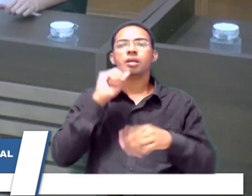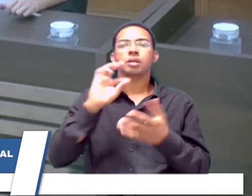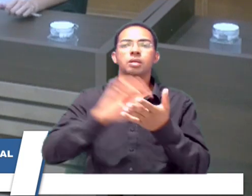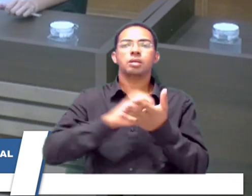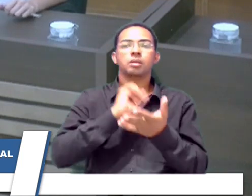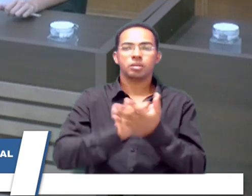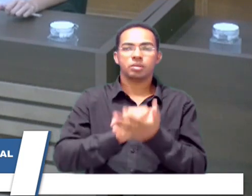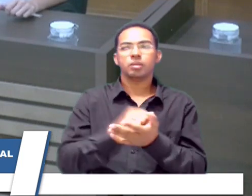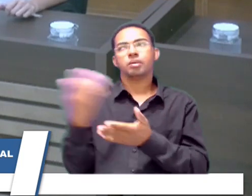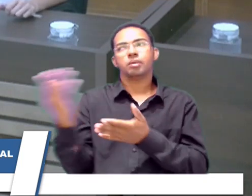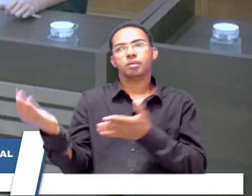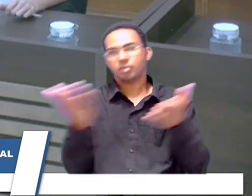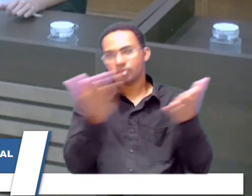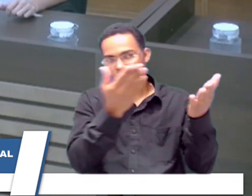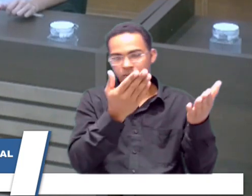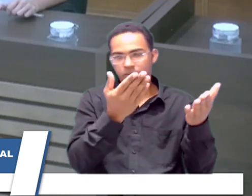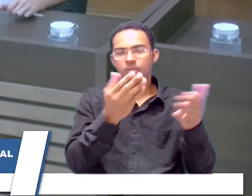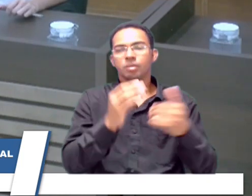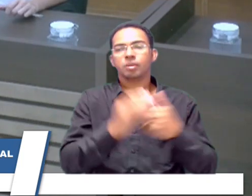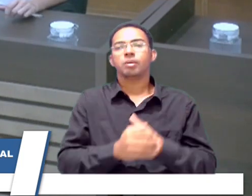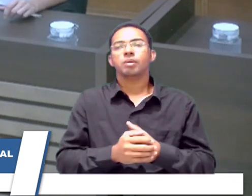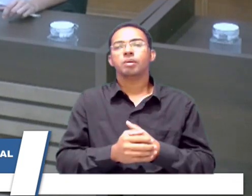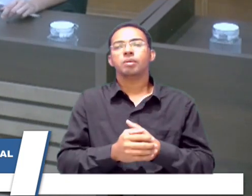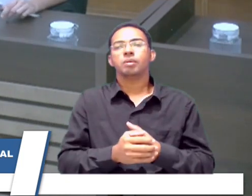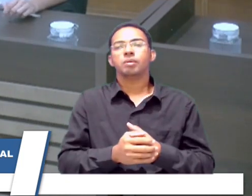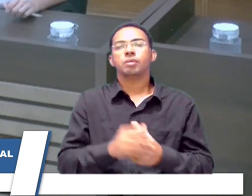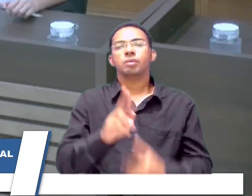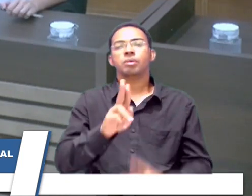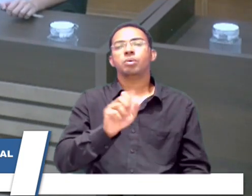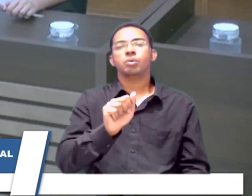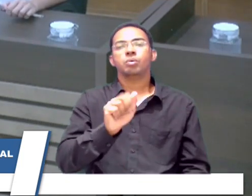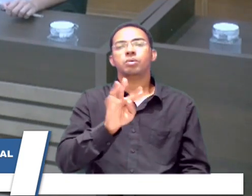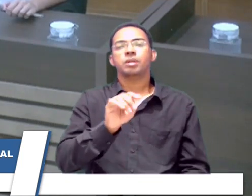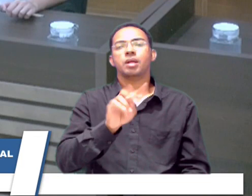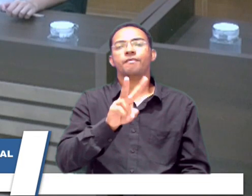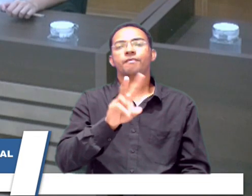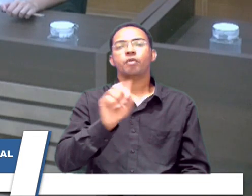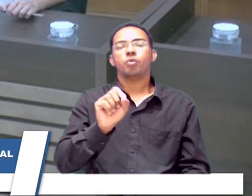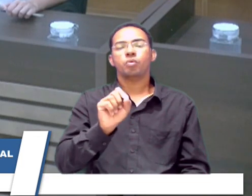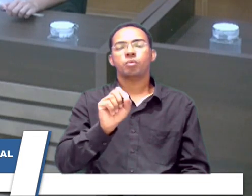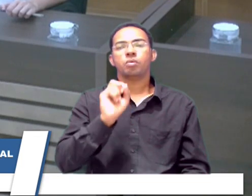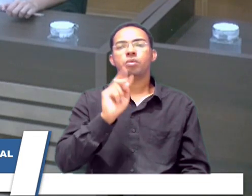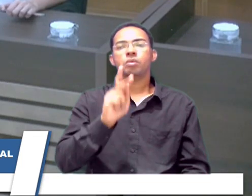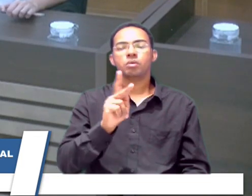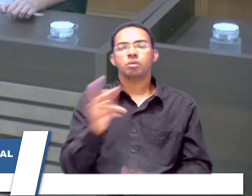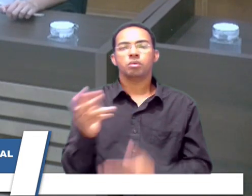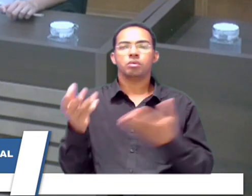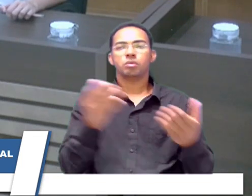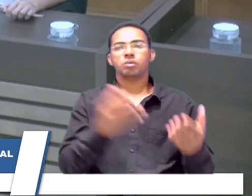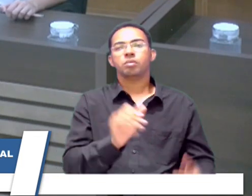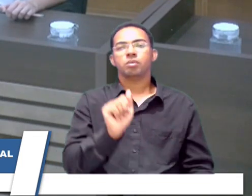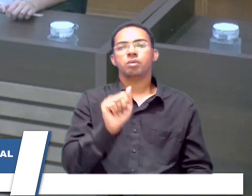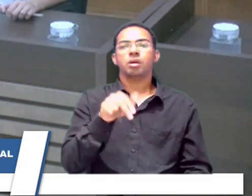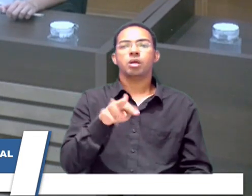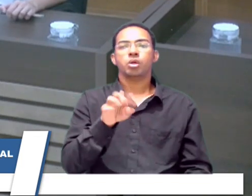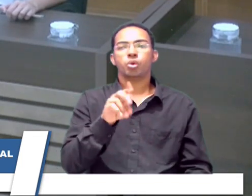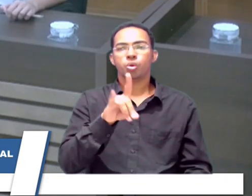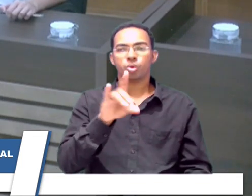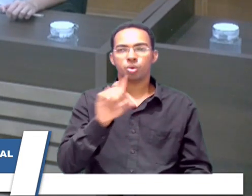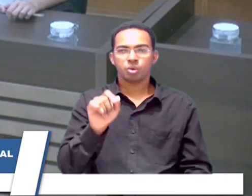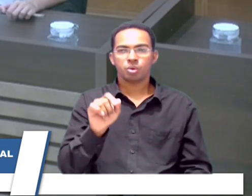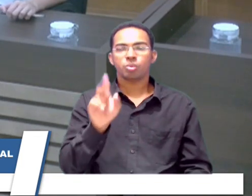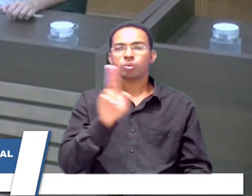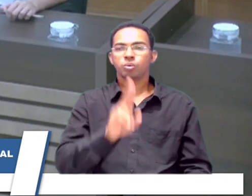palavra, pode falar com o Gustavo. Eu queria chamar o doutor Antônio para fazer uso